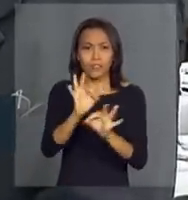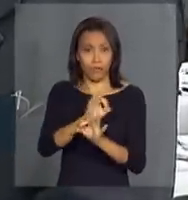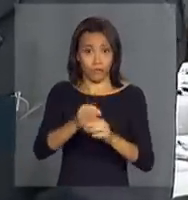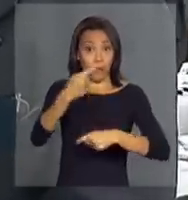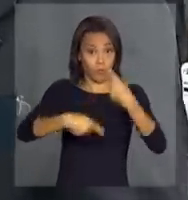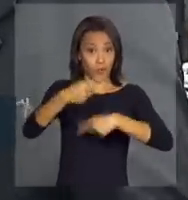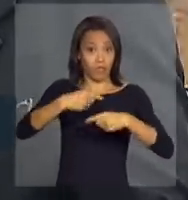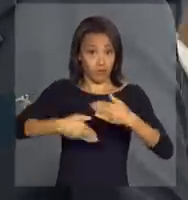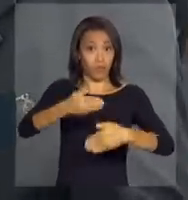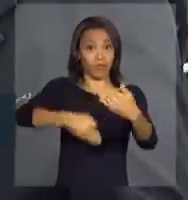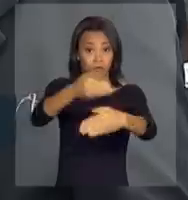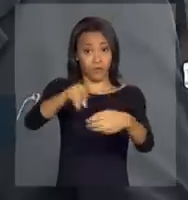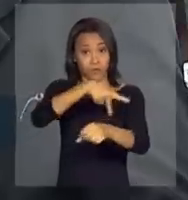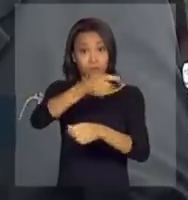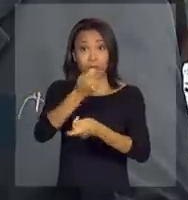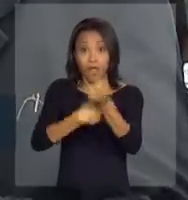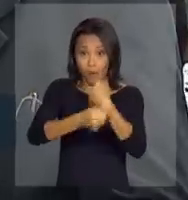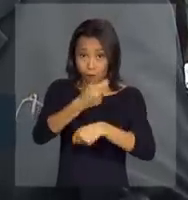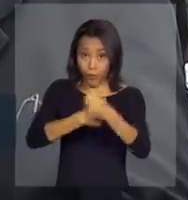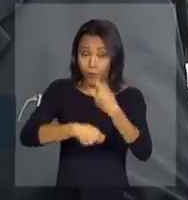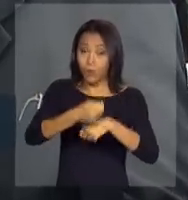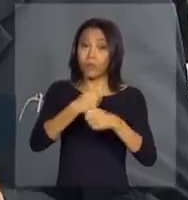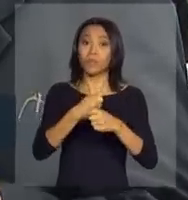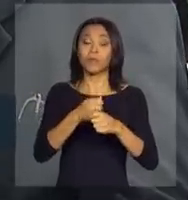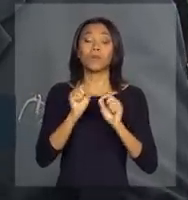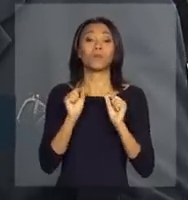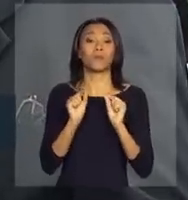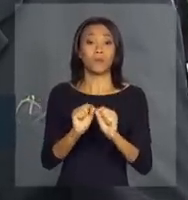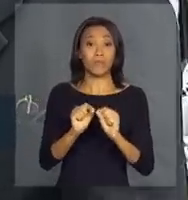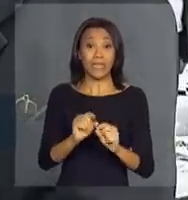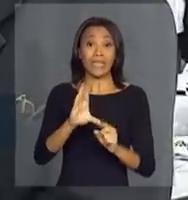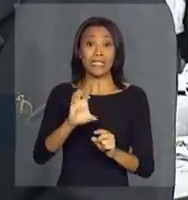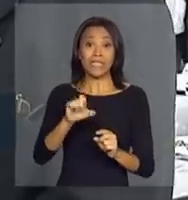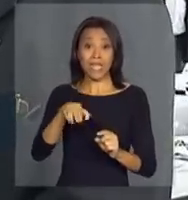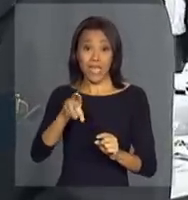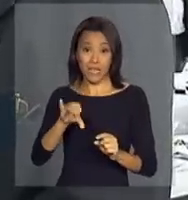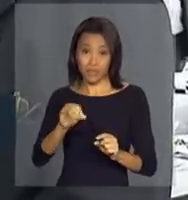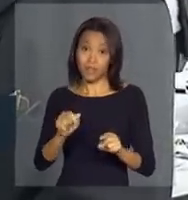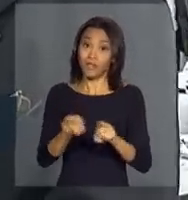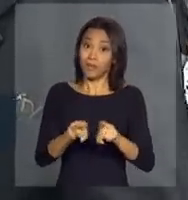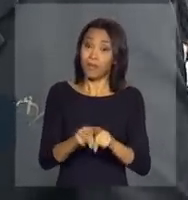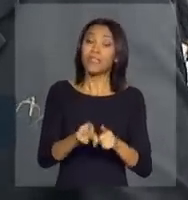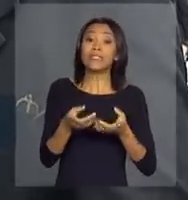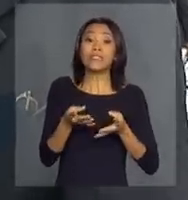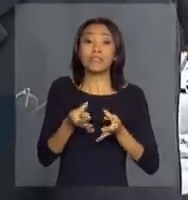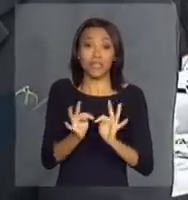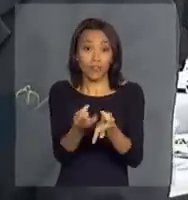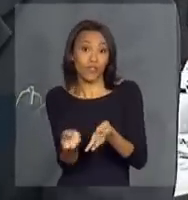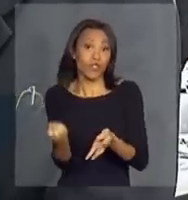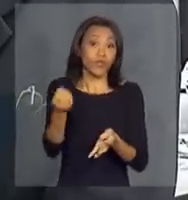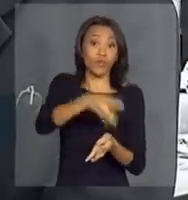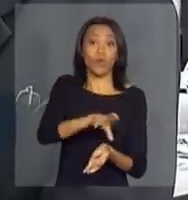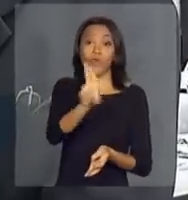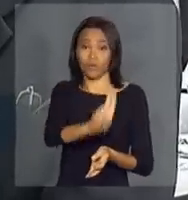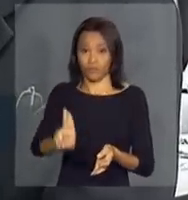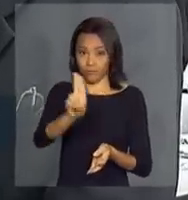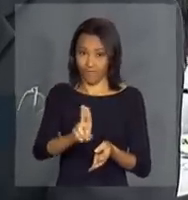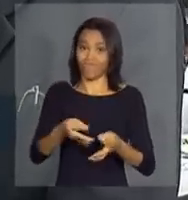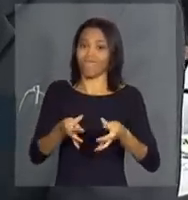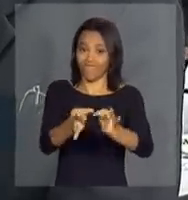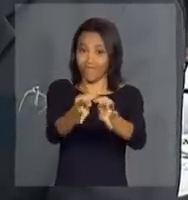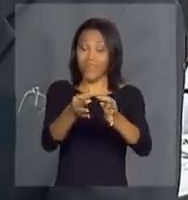desenvolvimento econômico a questão as as atividades Ciência Tecnologia e inovação então Eh nós temos